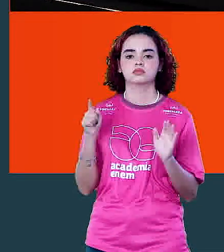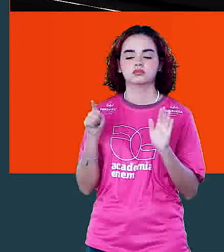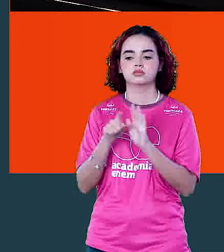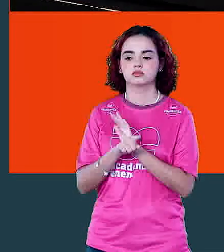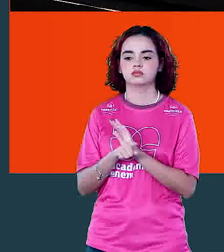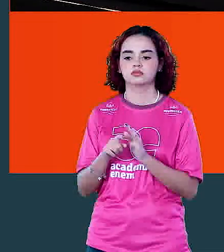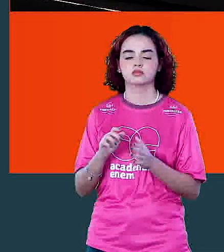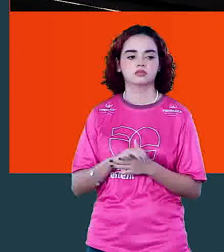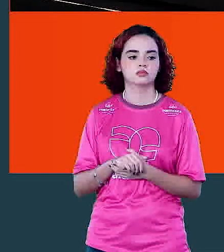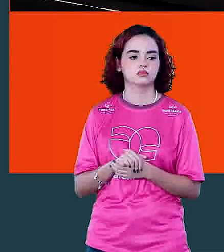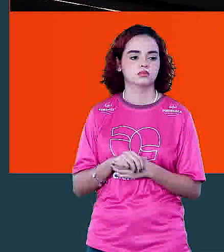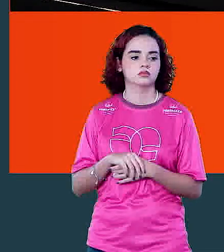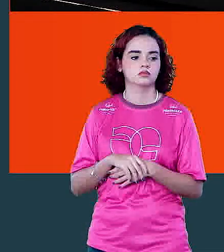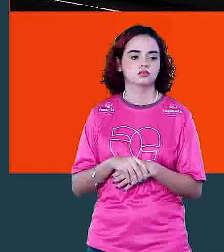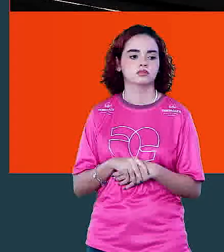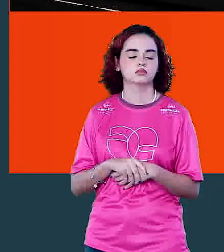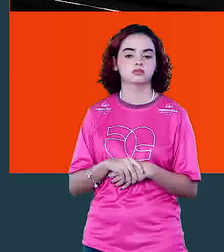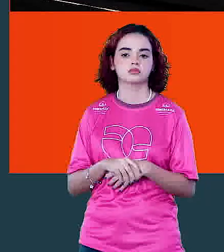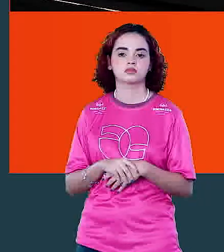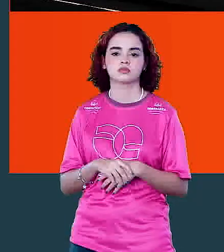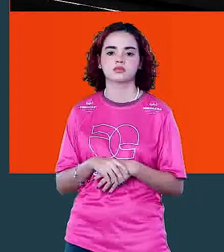Fala, meu irmão.